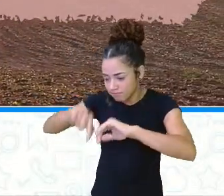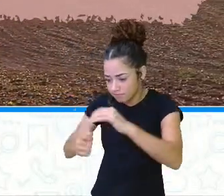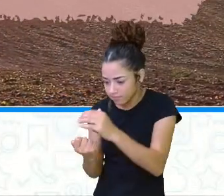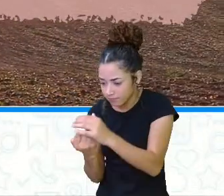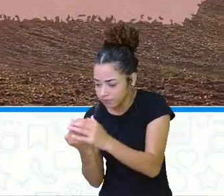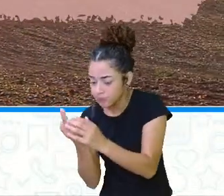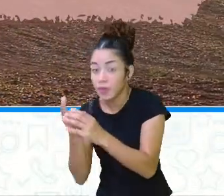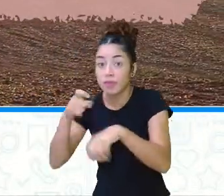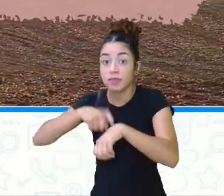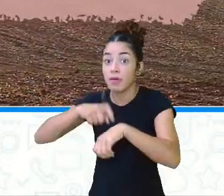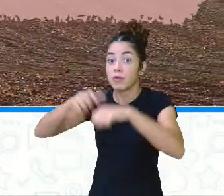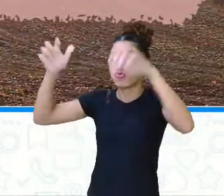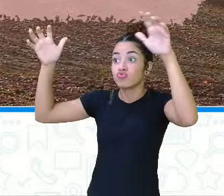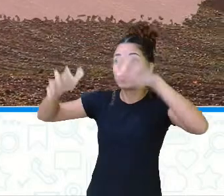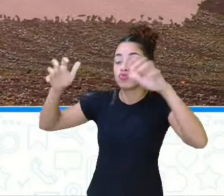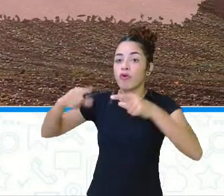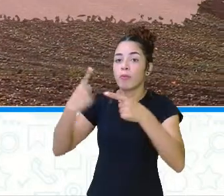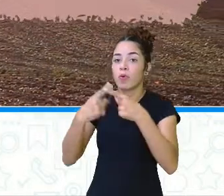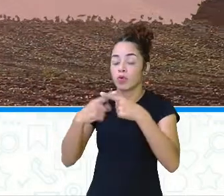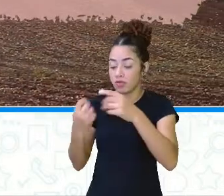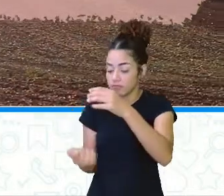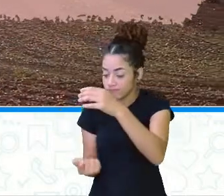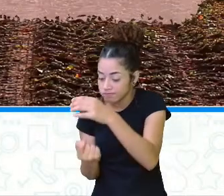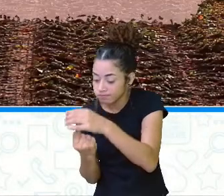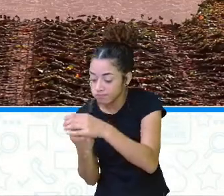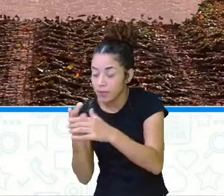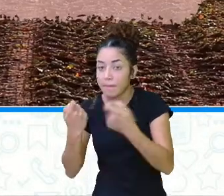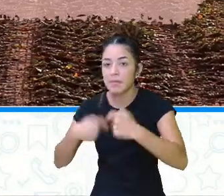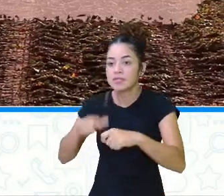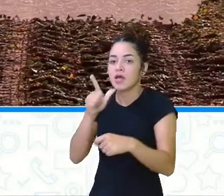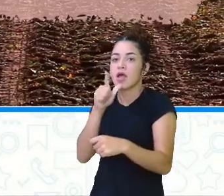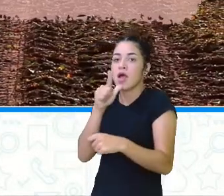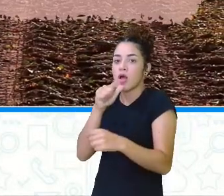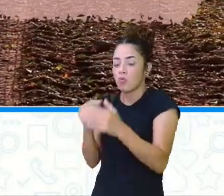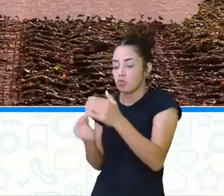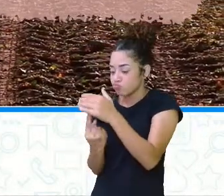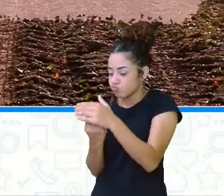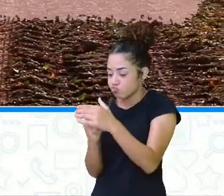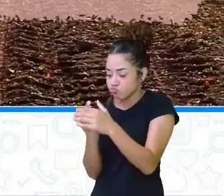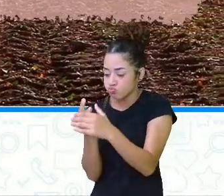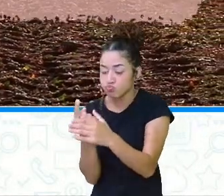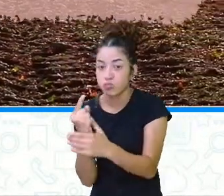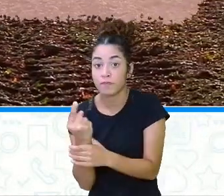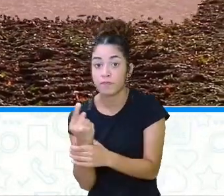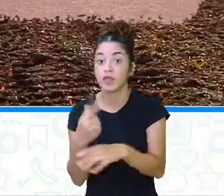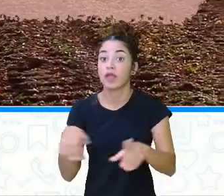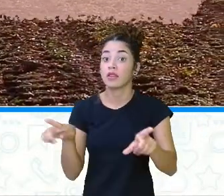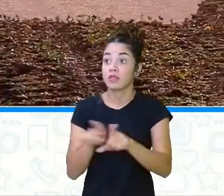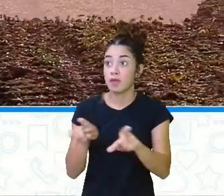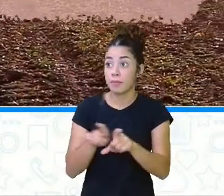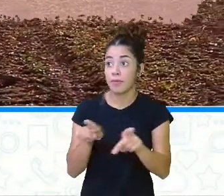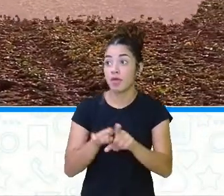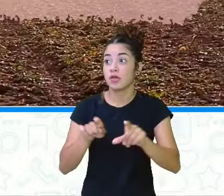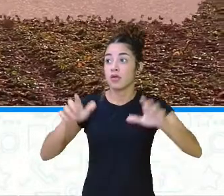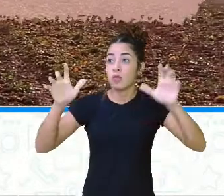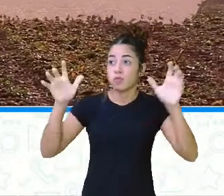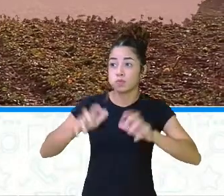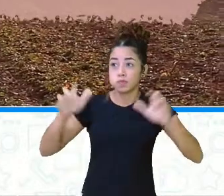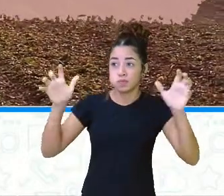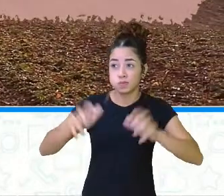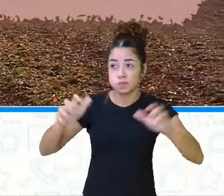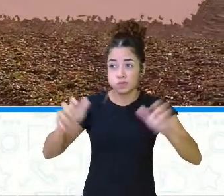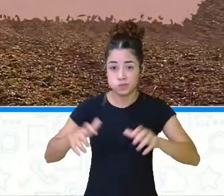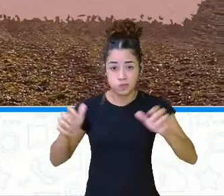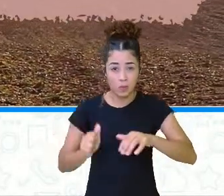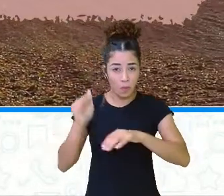chuva, porque as sementes precisam de água para germinar. Por outro lado, a previsão de enchentes, de geadas ou